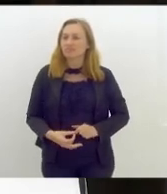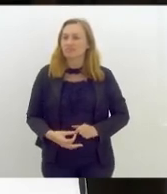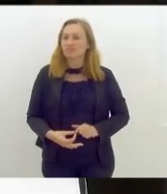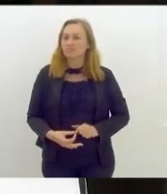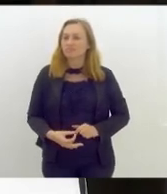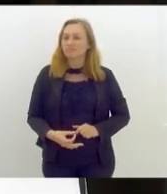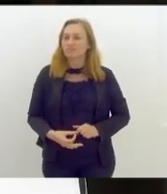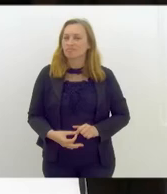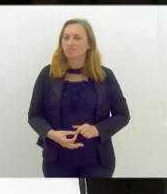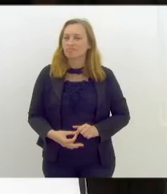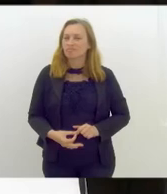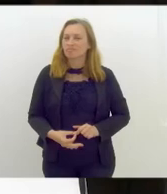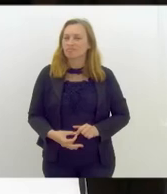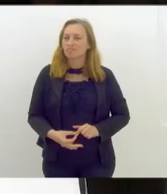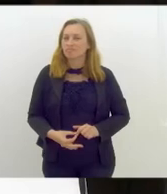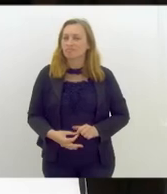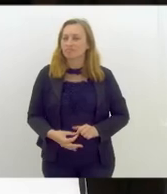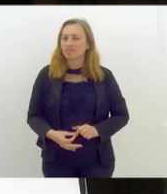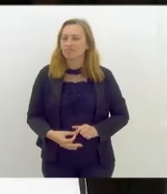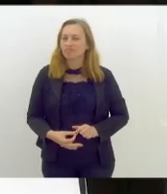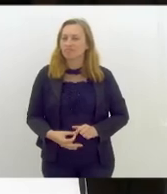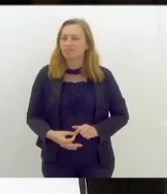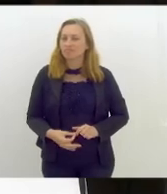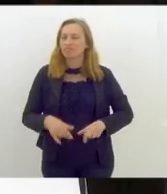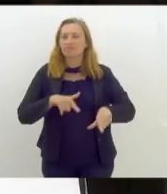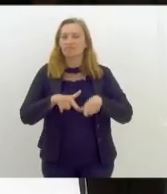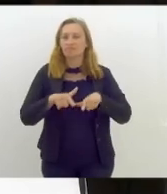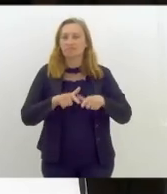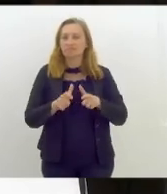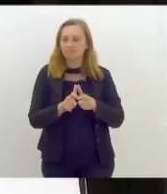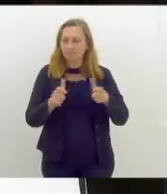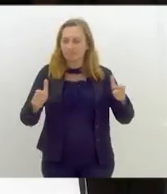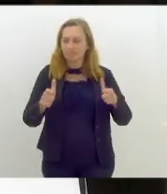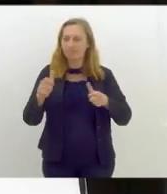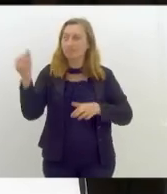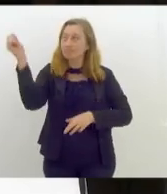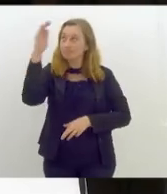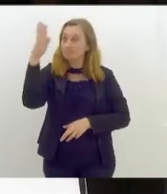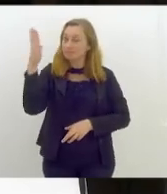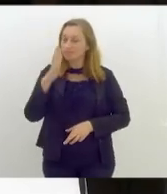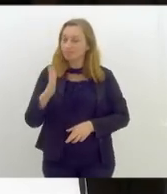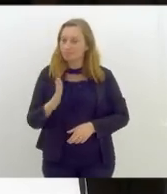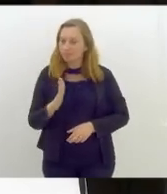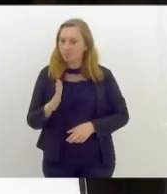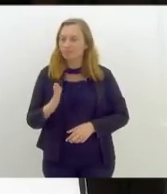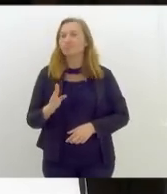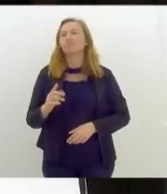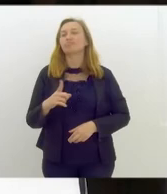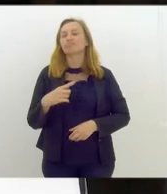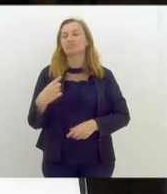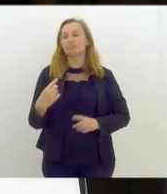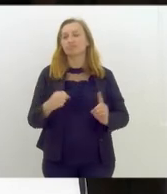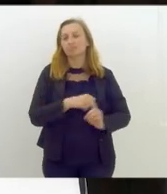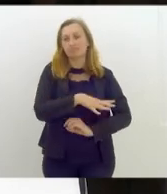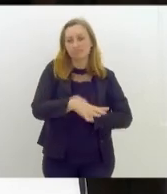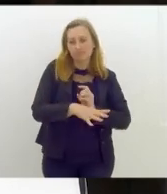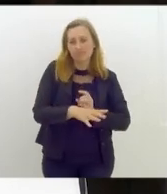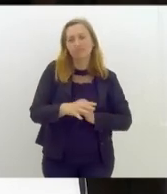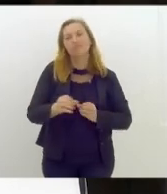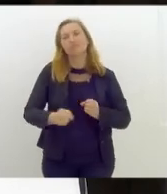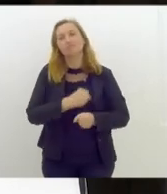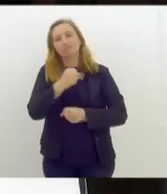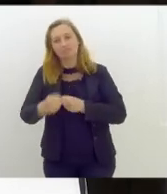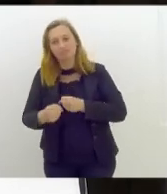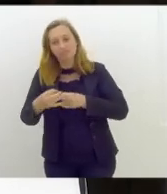presta e continuar prestando um grande serviço ao Brasil, à nossa sociedade, ao Poder Judiciário,